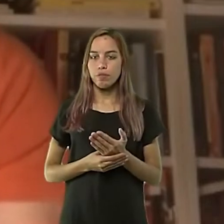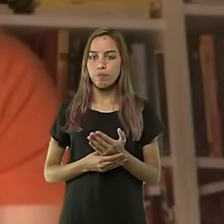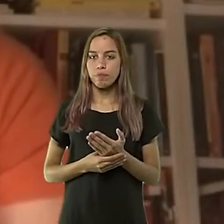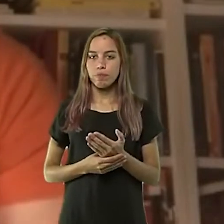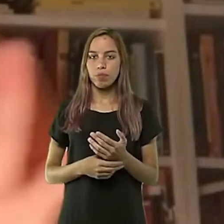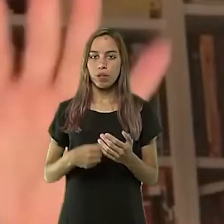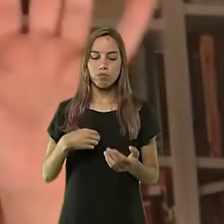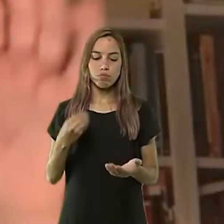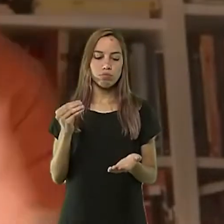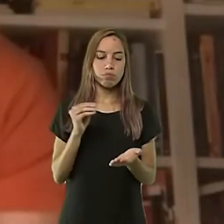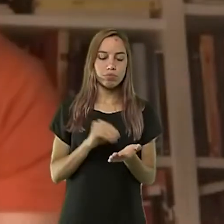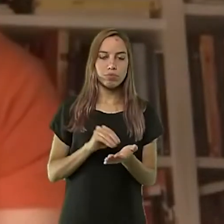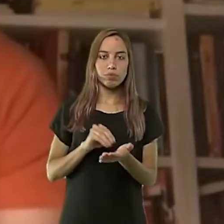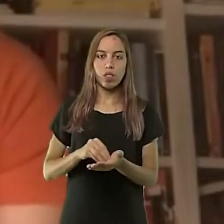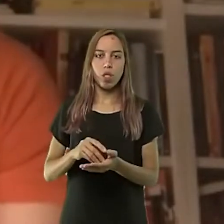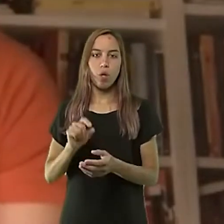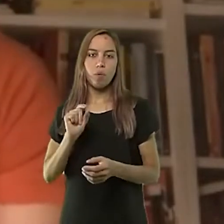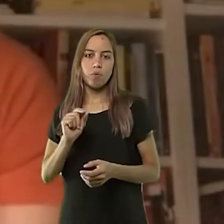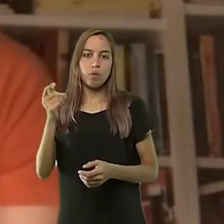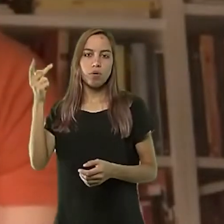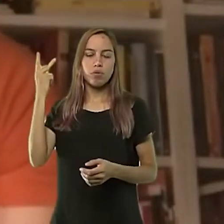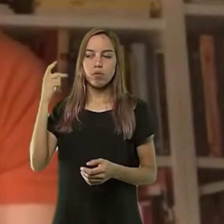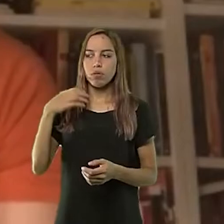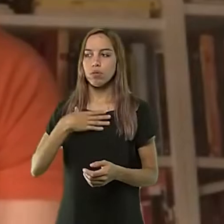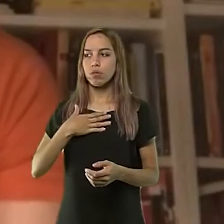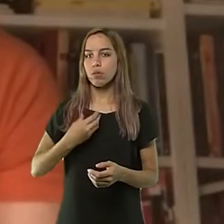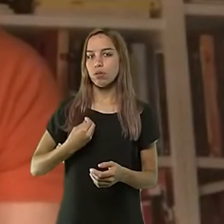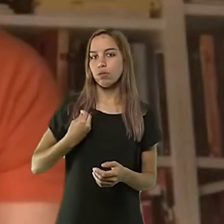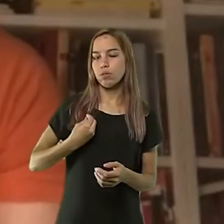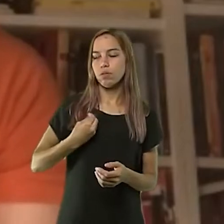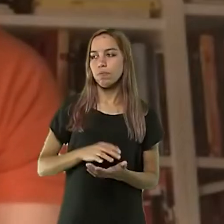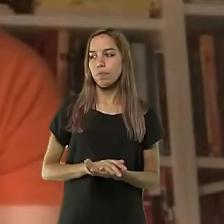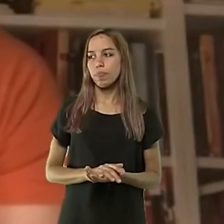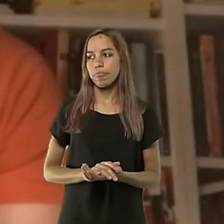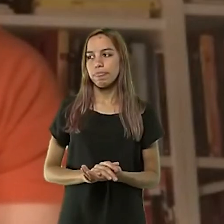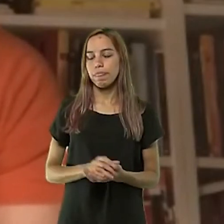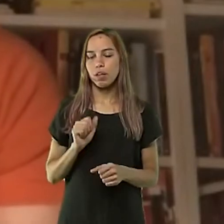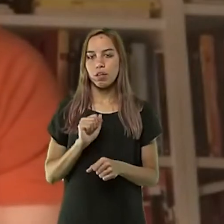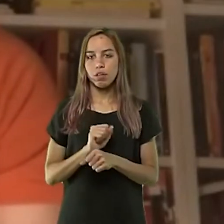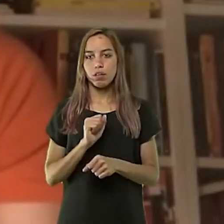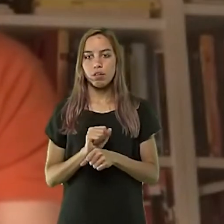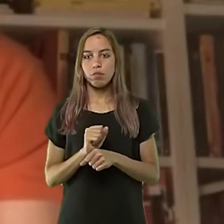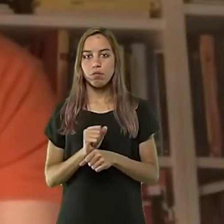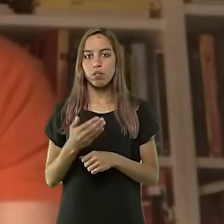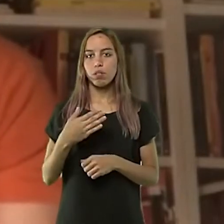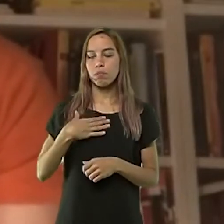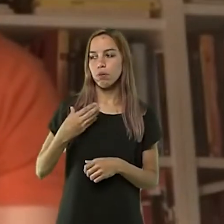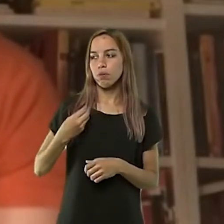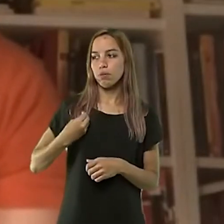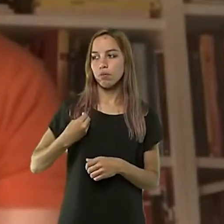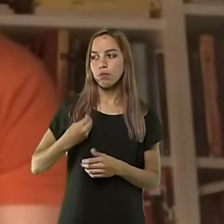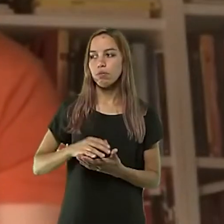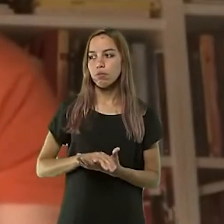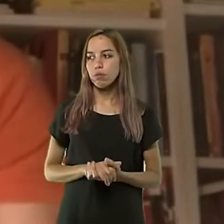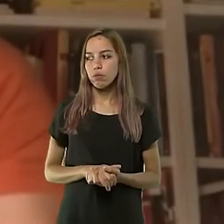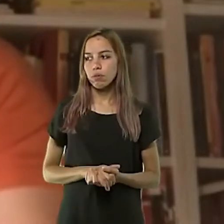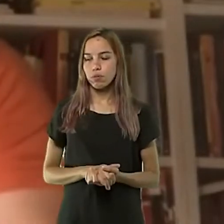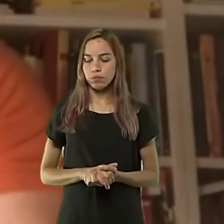deixá-lo em pousio. Está à espera de melhores dias, mas agora já estou mais confortável e sairá para o